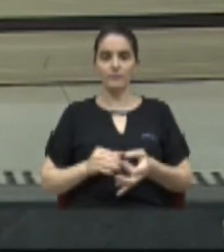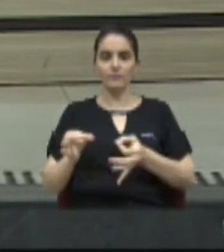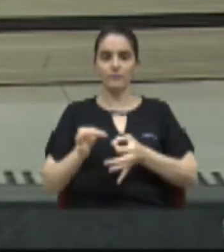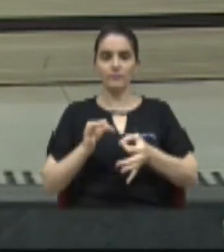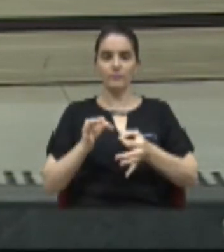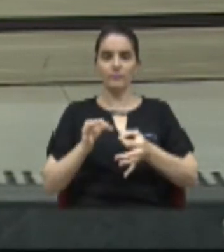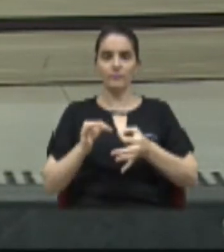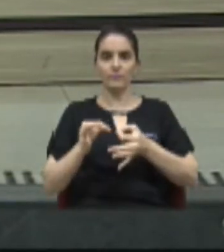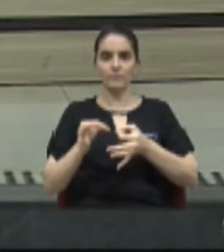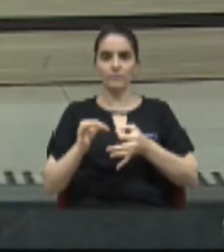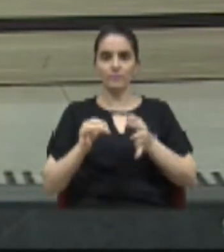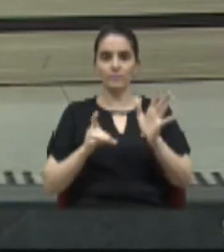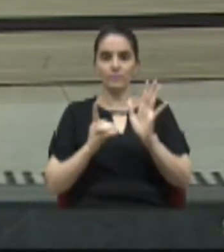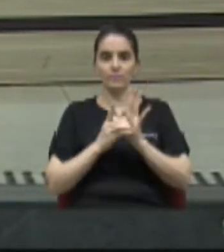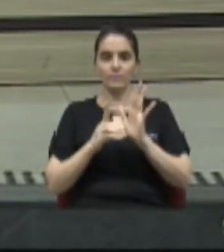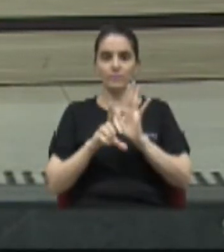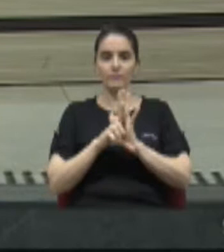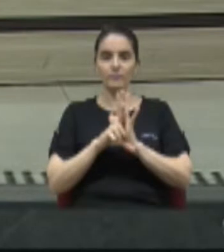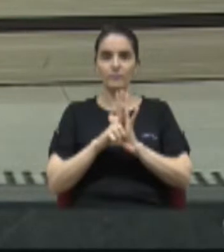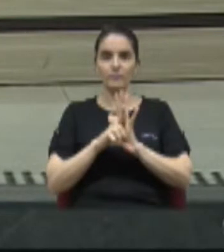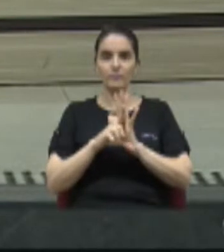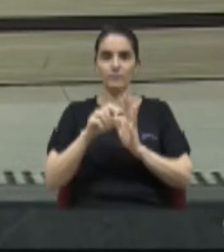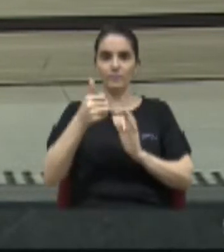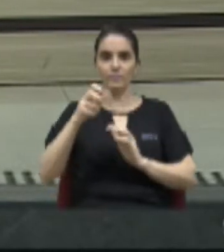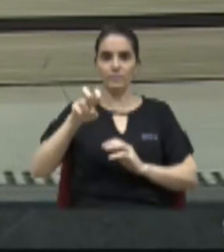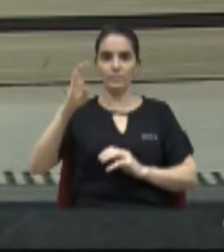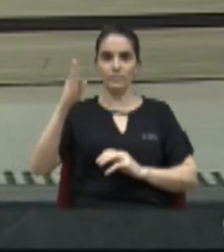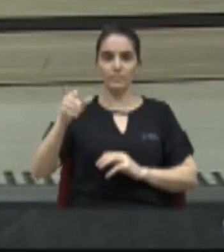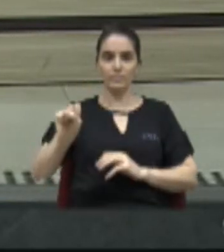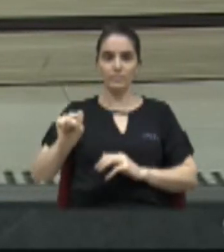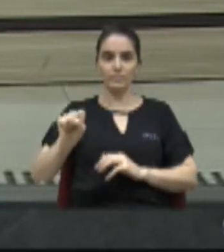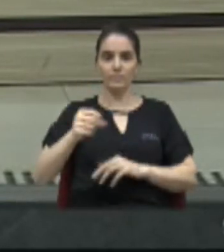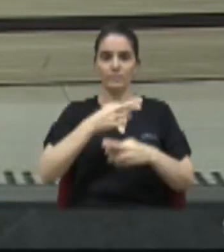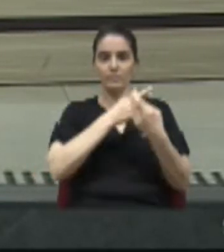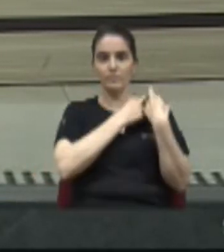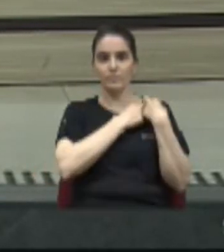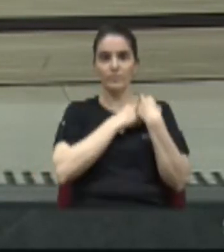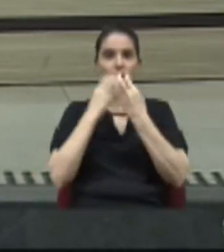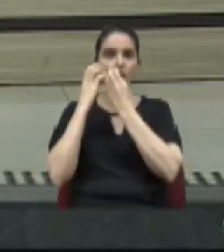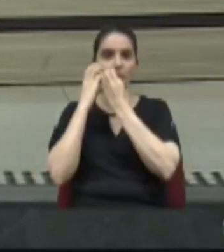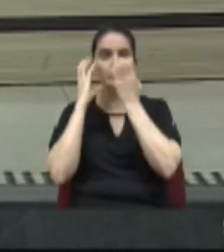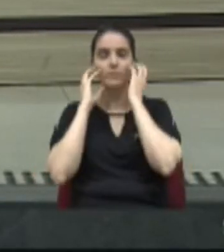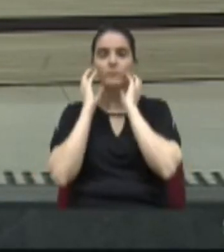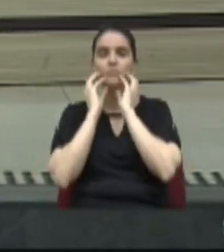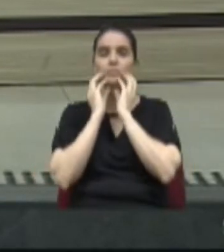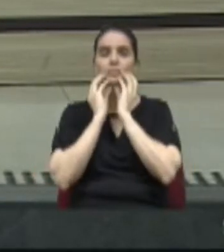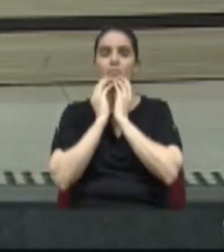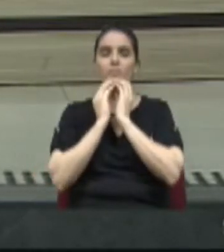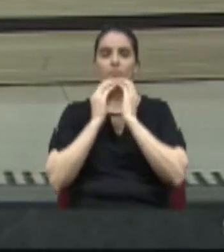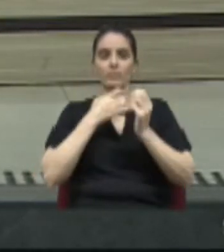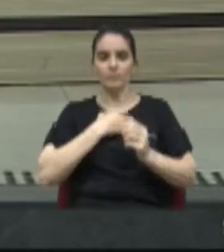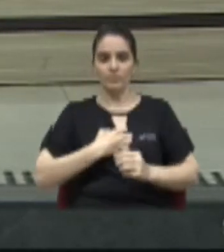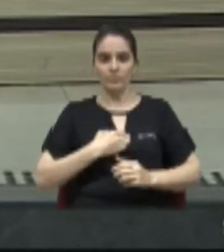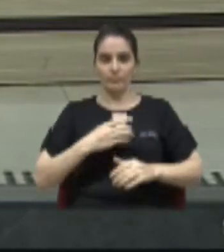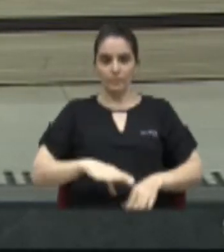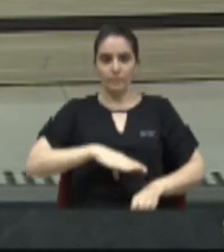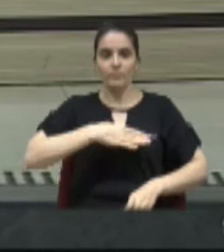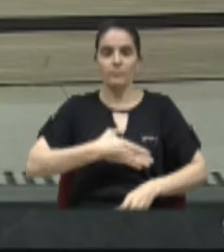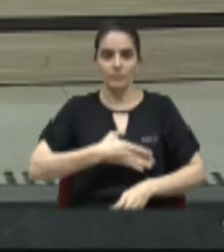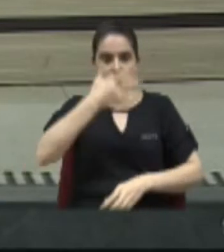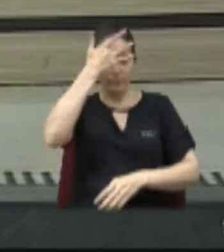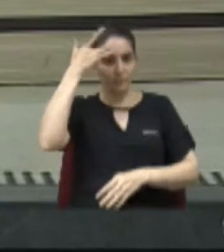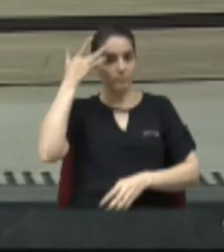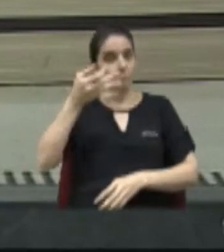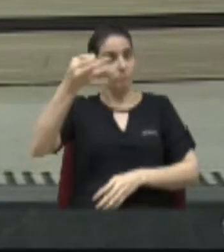Projeto de decreto legislativo 15/2018, de autoria do novo vereador Claudemir Vieira, que concede a medalha de